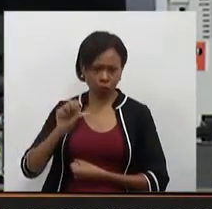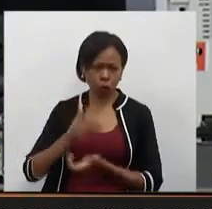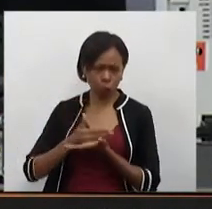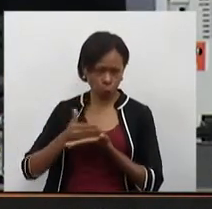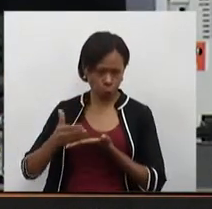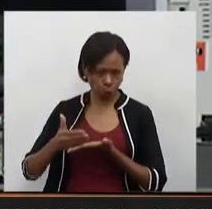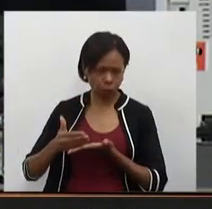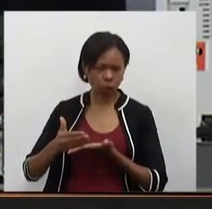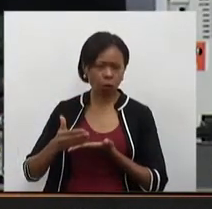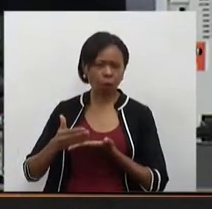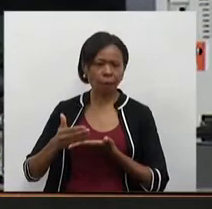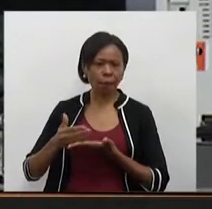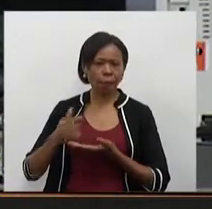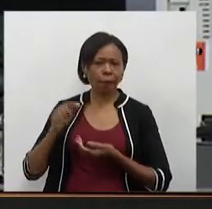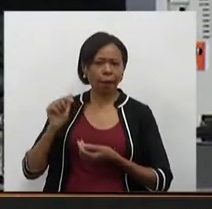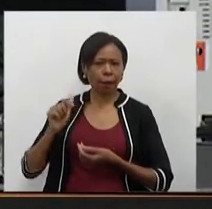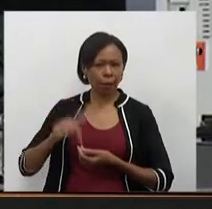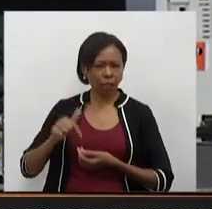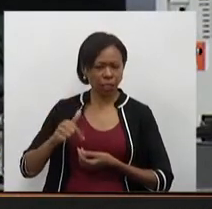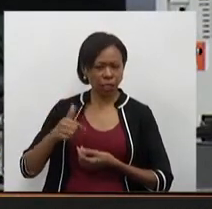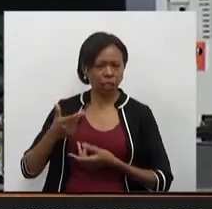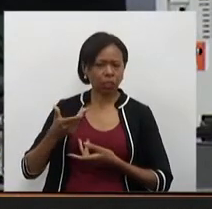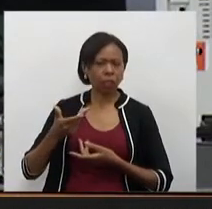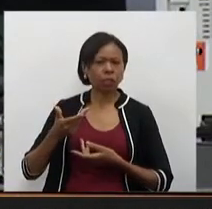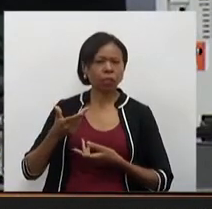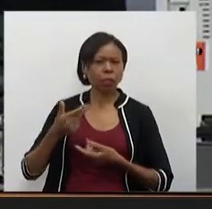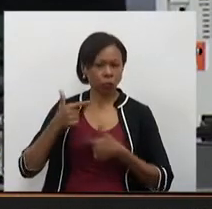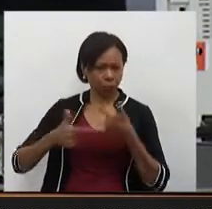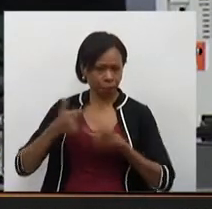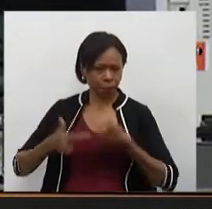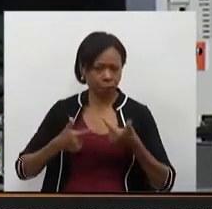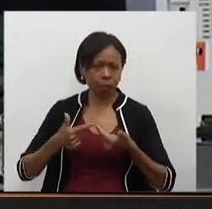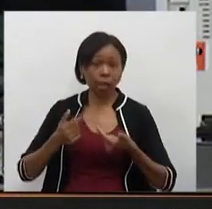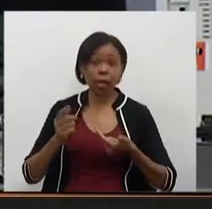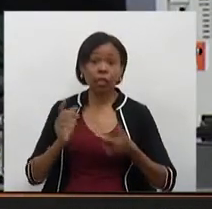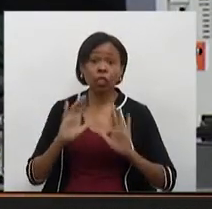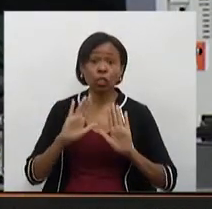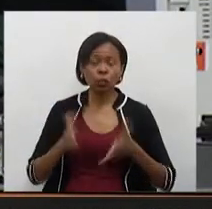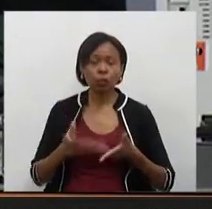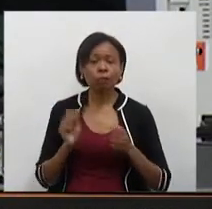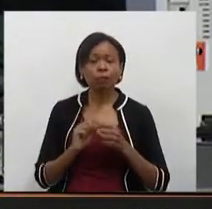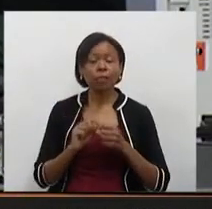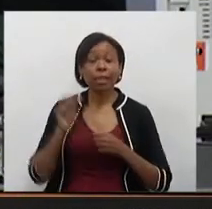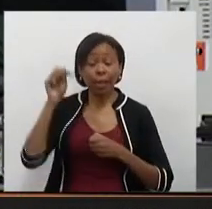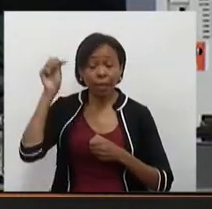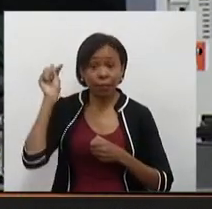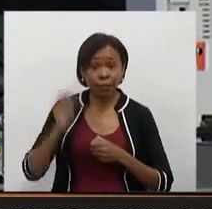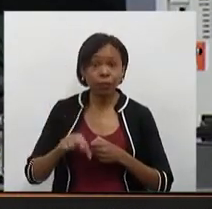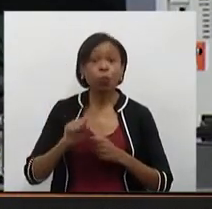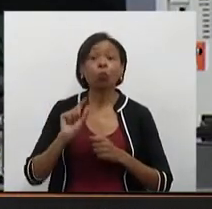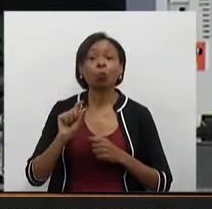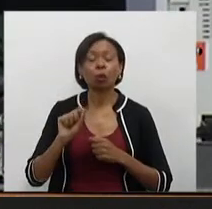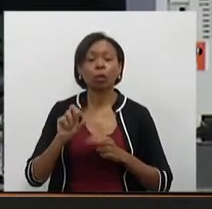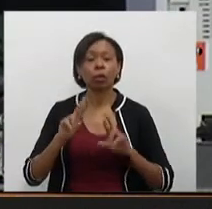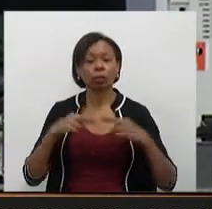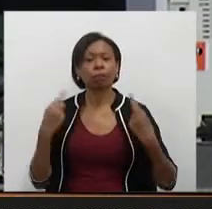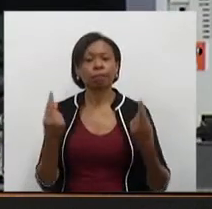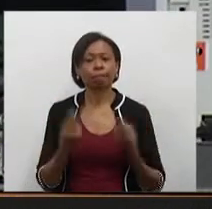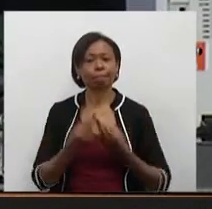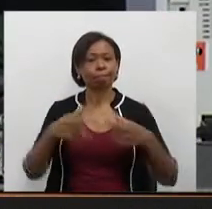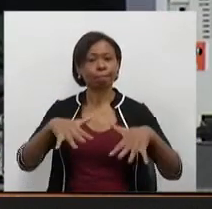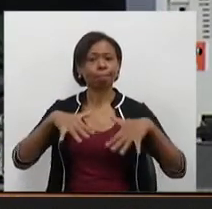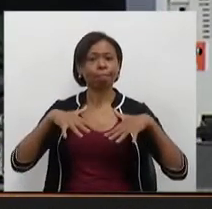nós fizemos aqui, exatamente nesse mesmo local, uma audiência pública para tratar do centro